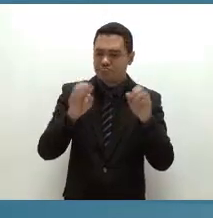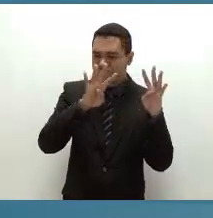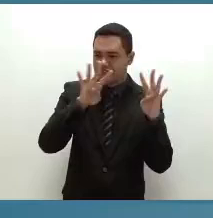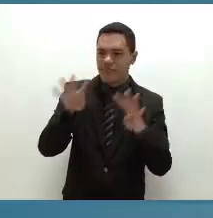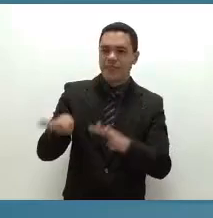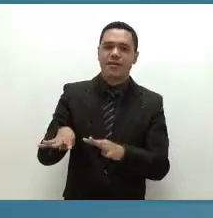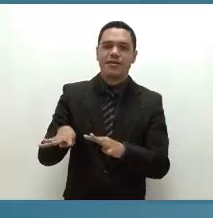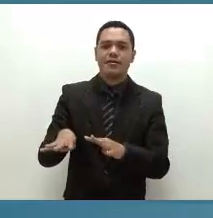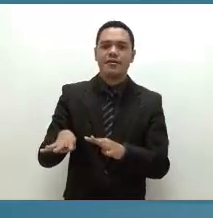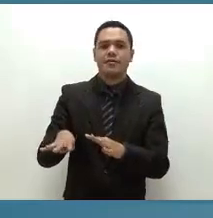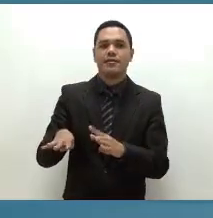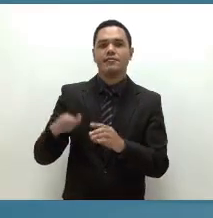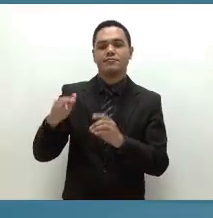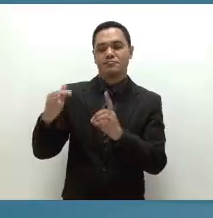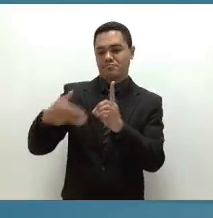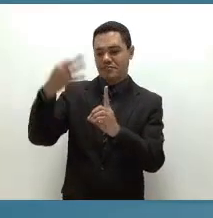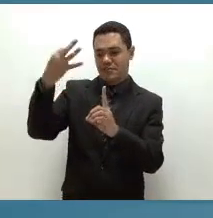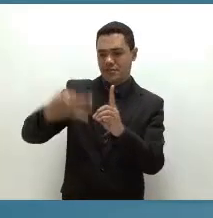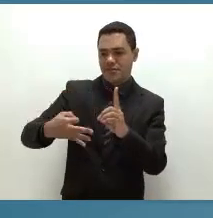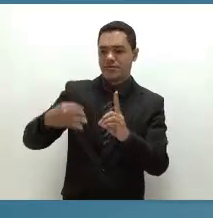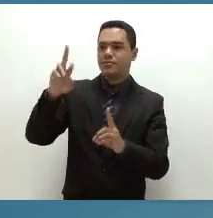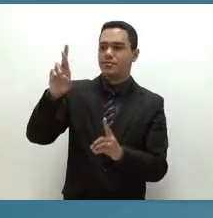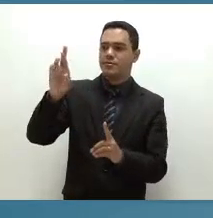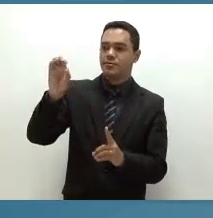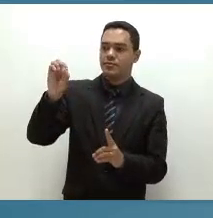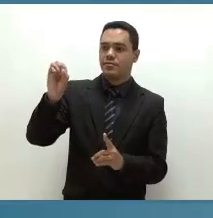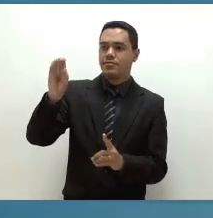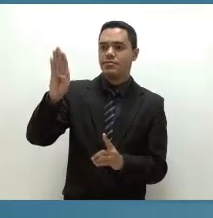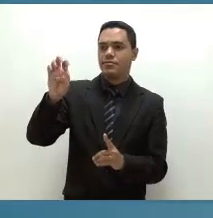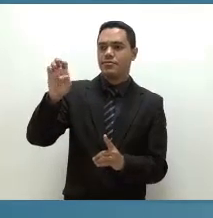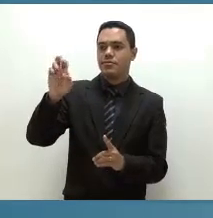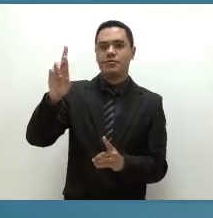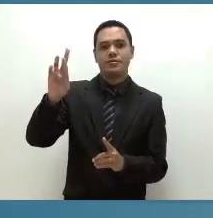Roberto Gonçalves de Moura para